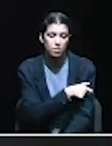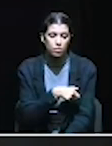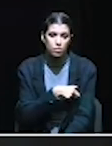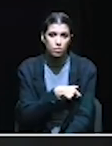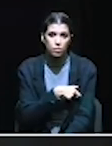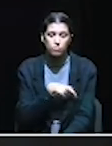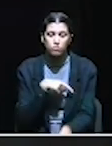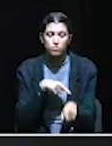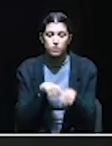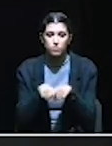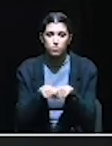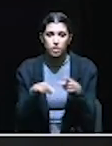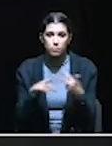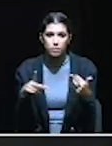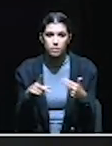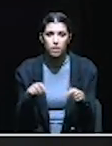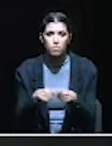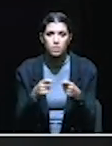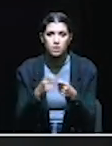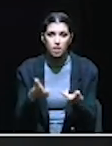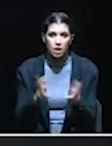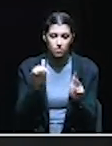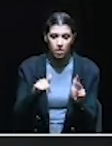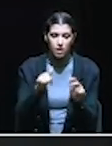do Partido Livre aqui na Assembleia Municipal.